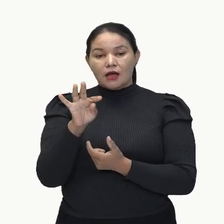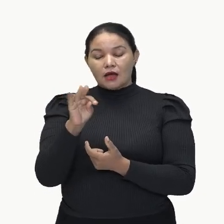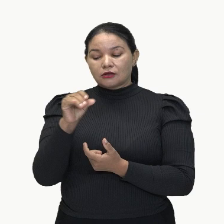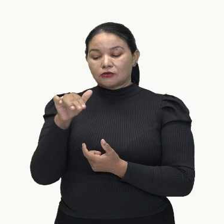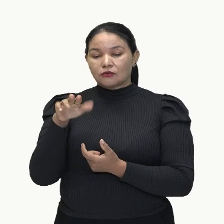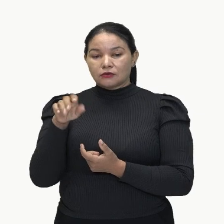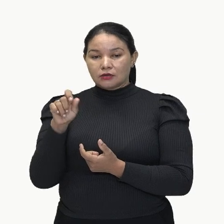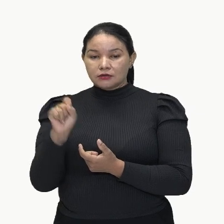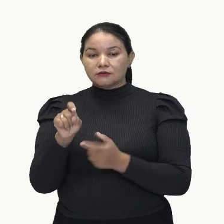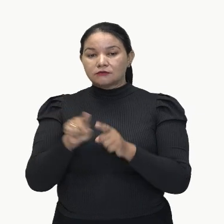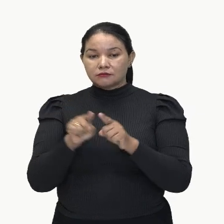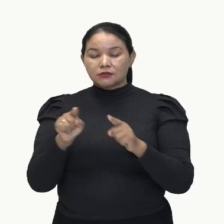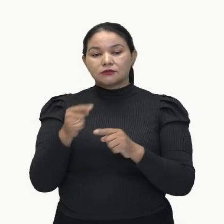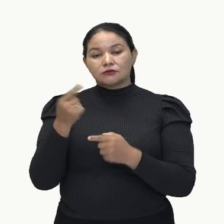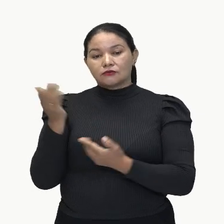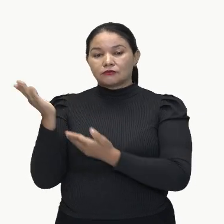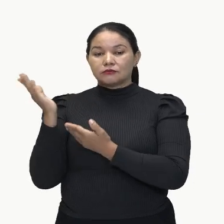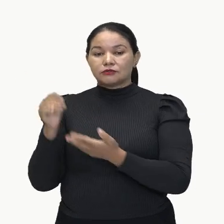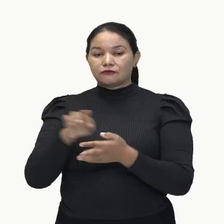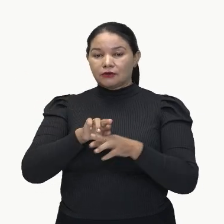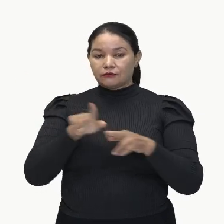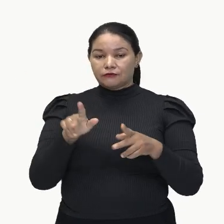Maisa B